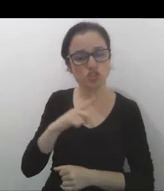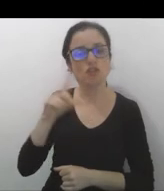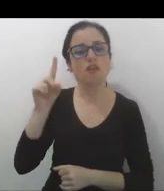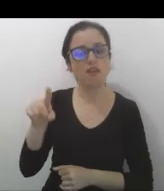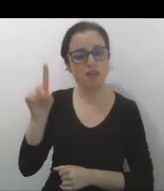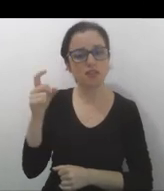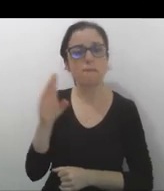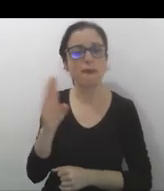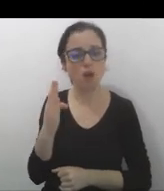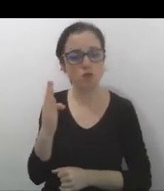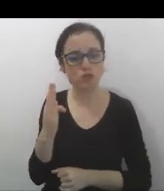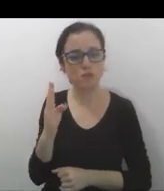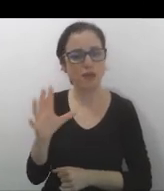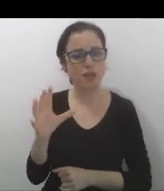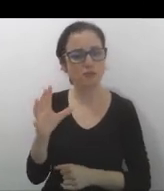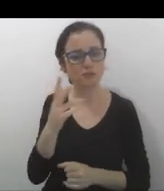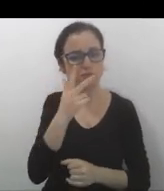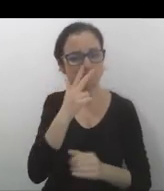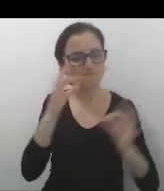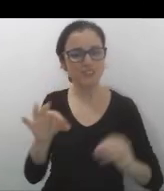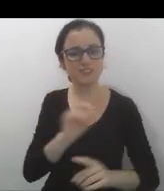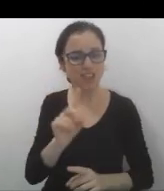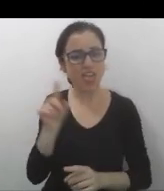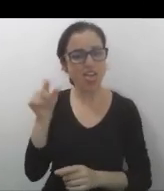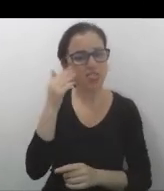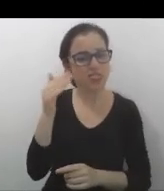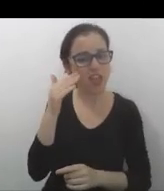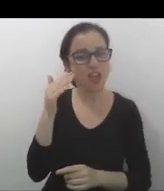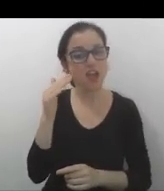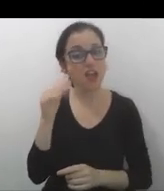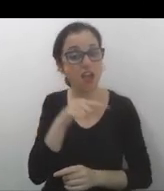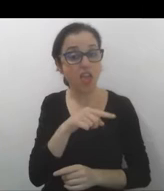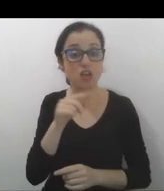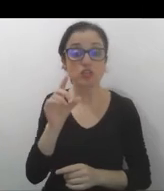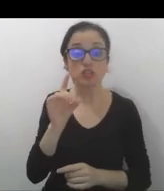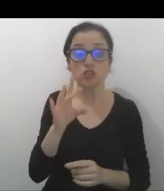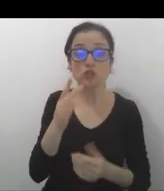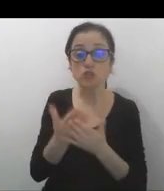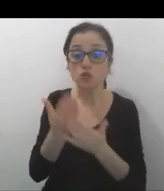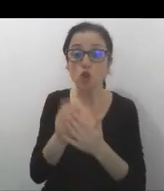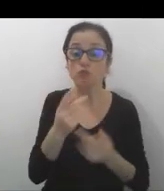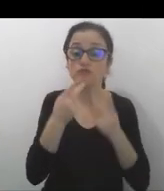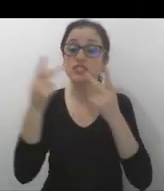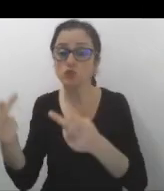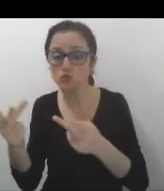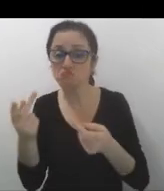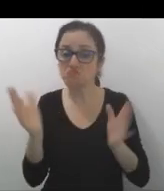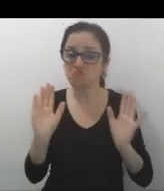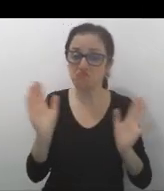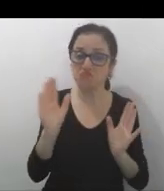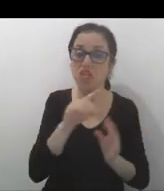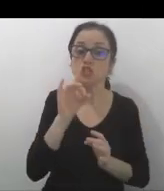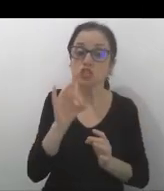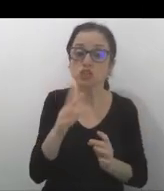Lazar Segal tinha sido da Bauhaus, de um jeito tão ambíguo que você entendia que ele ou tinha estudado, ou ele tinha lecionado, e